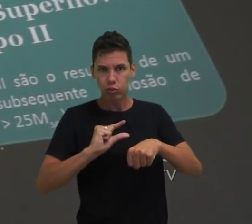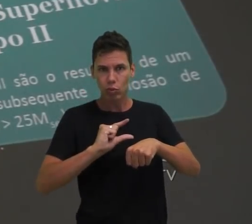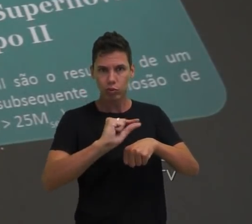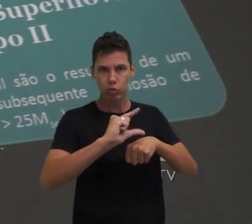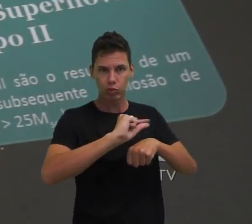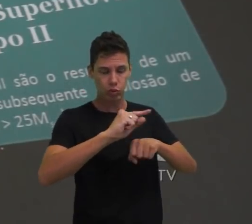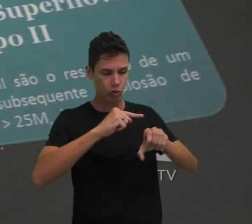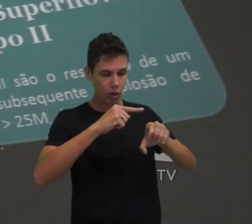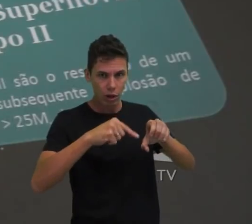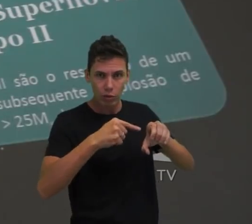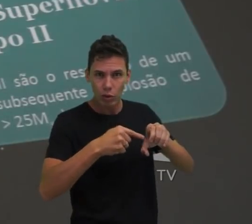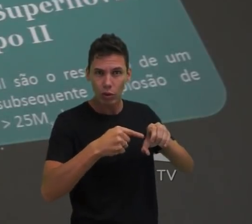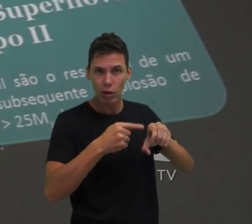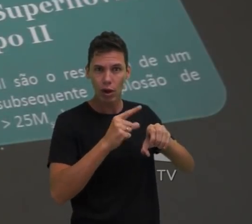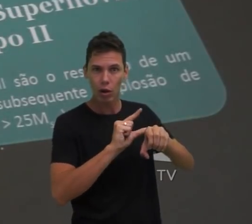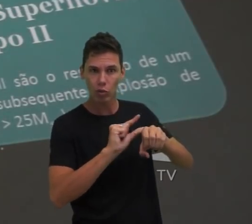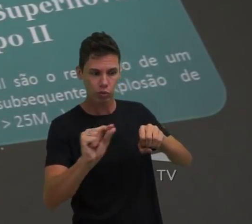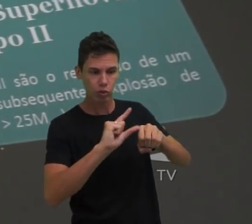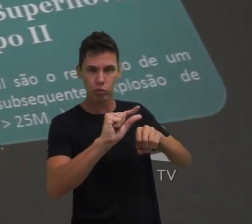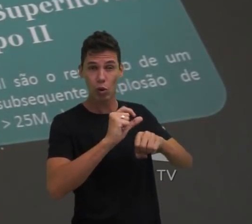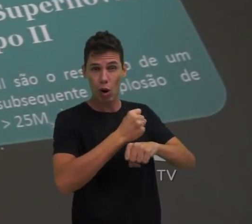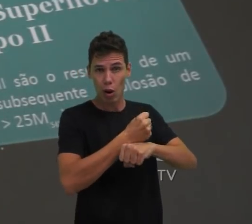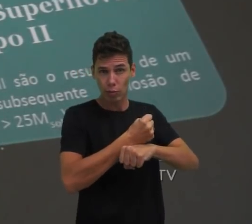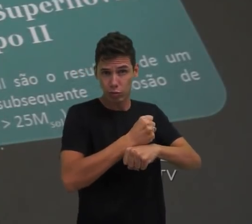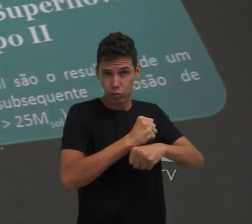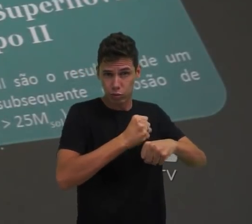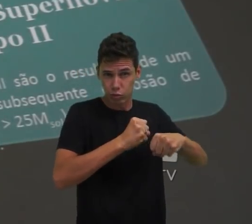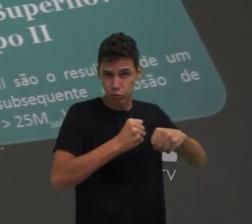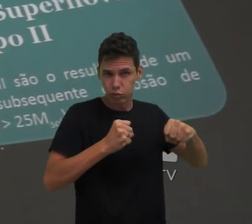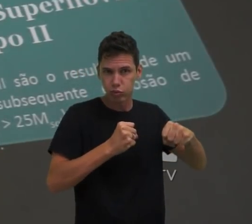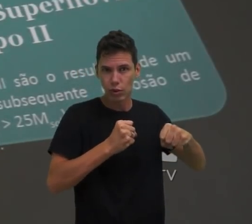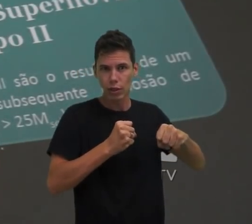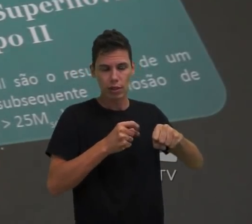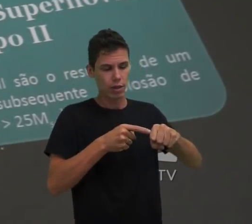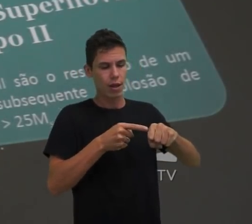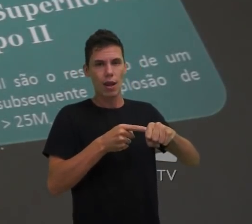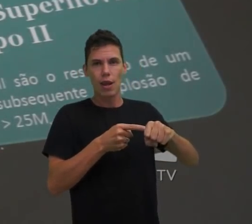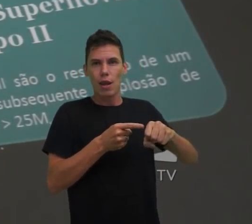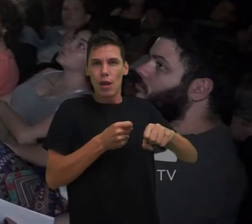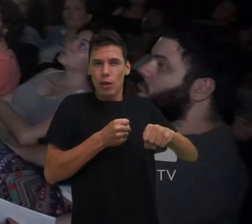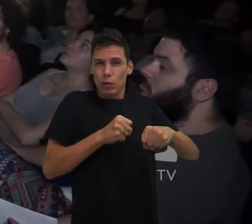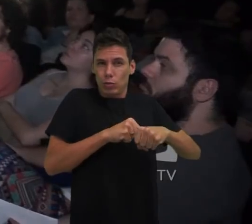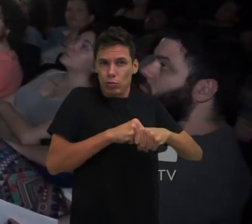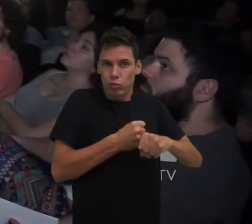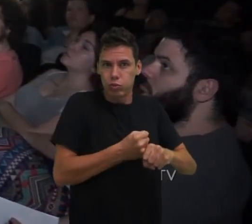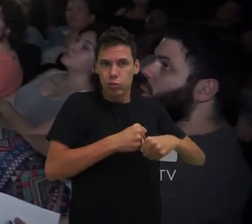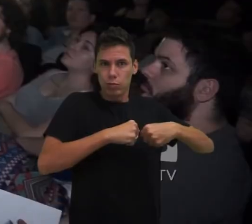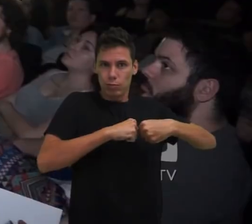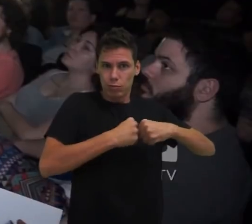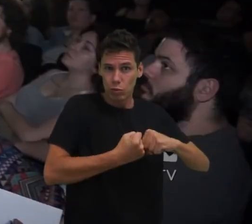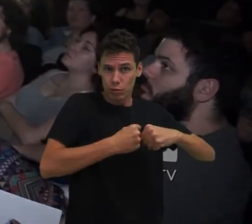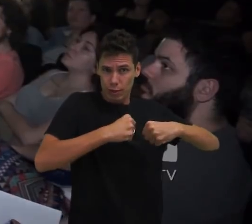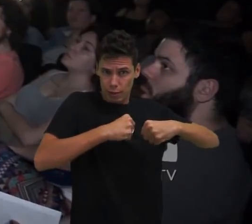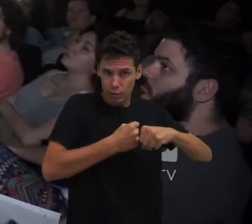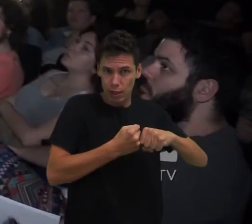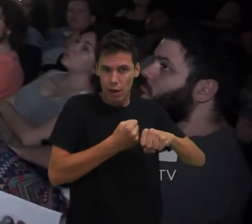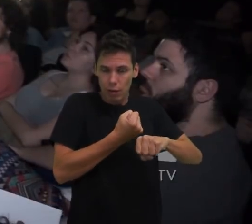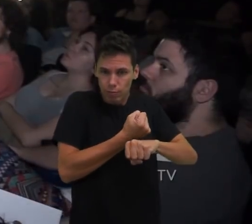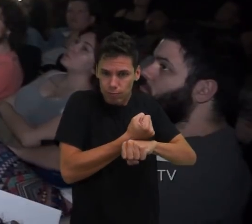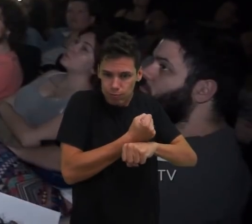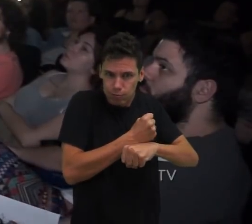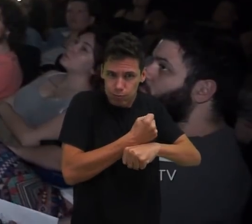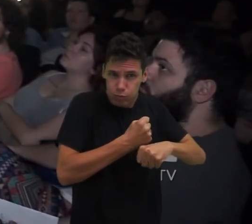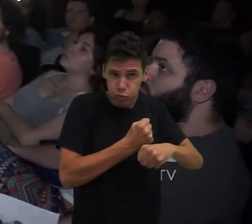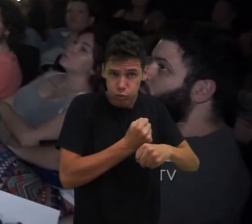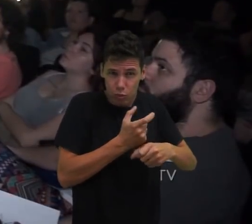núcleo. E o núcleo está tão massivo que ele vai começar a contrair por ação da gravidade. E aí o núcleo contrai de tal